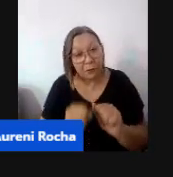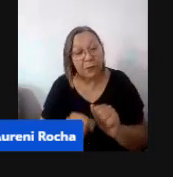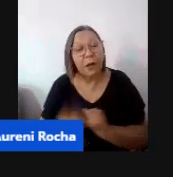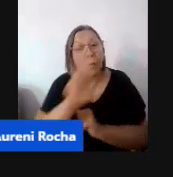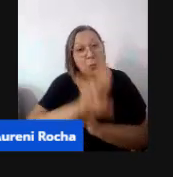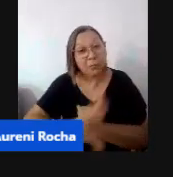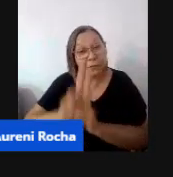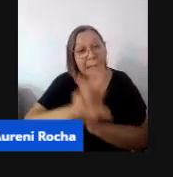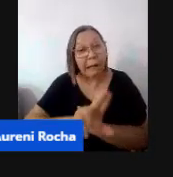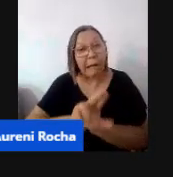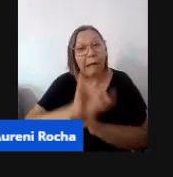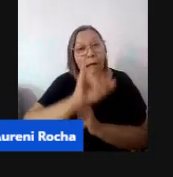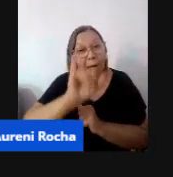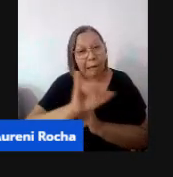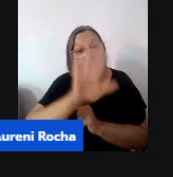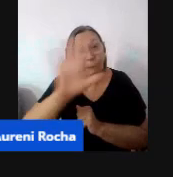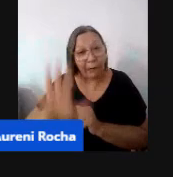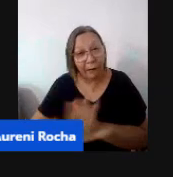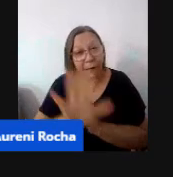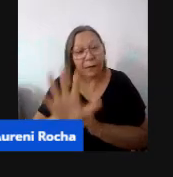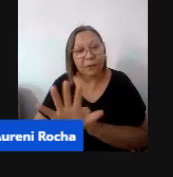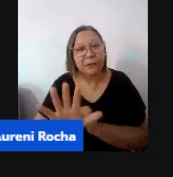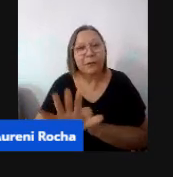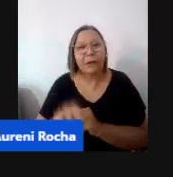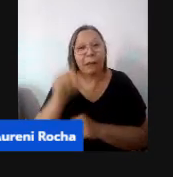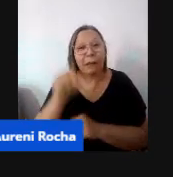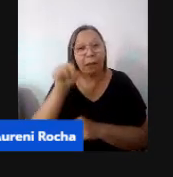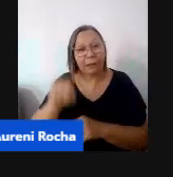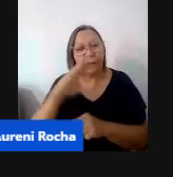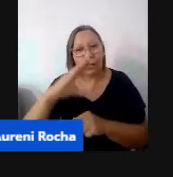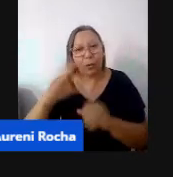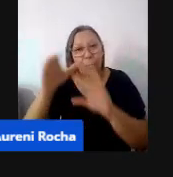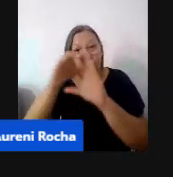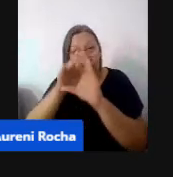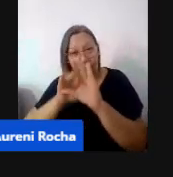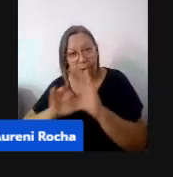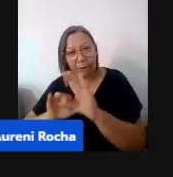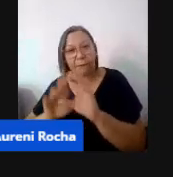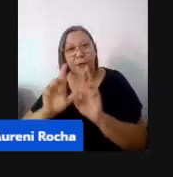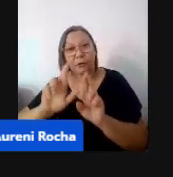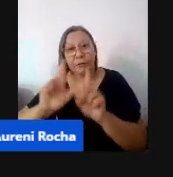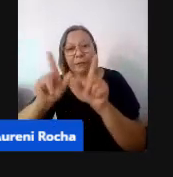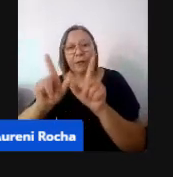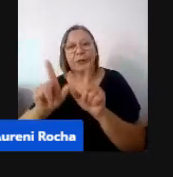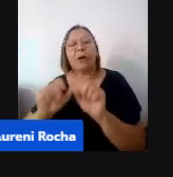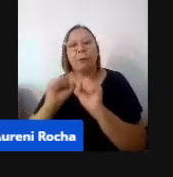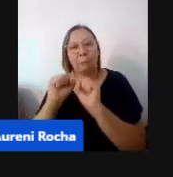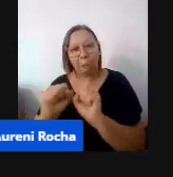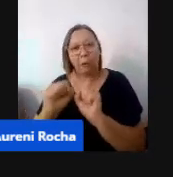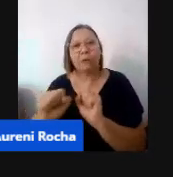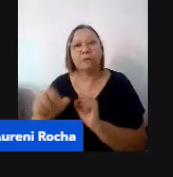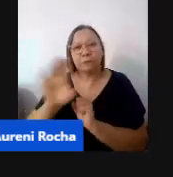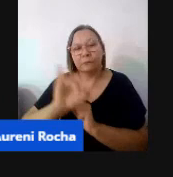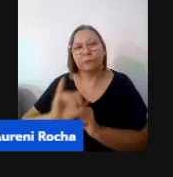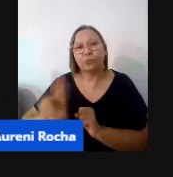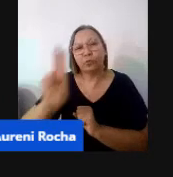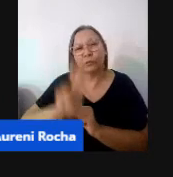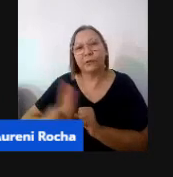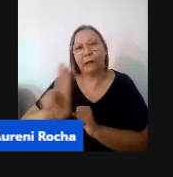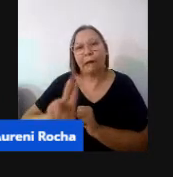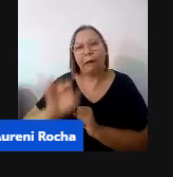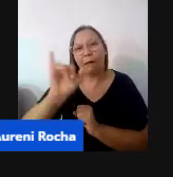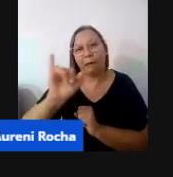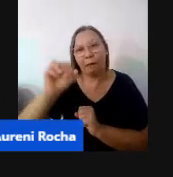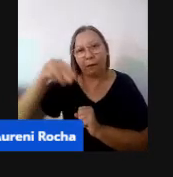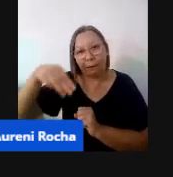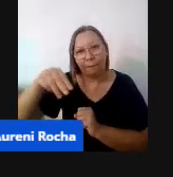banco de imagens já é todo aberto e separado para que você utilize para fins educacionais. Então, você vai ter acesso a